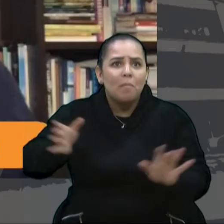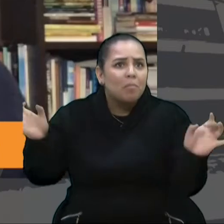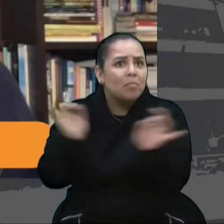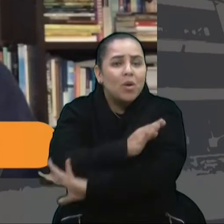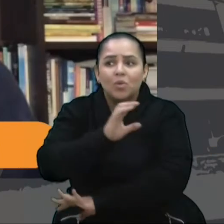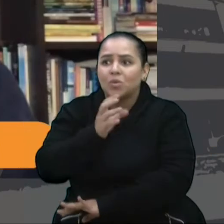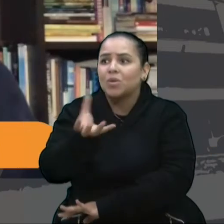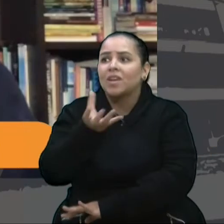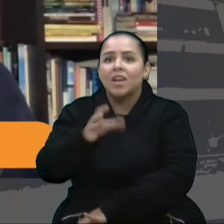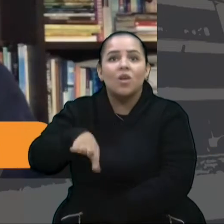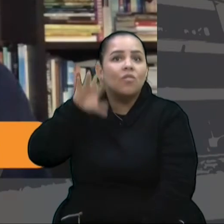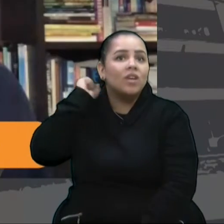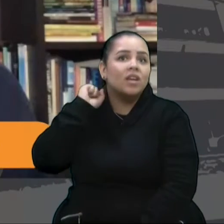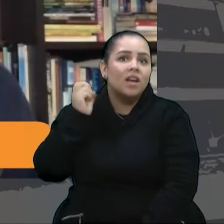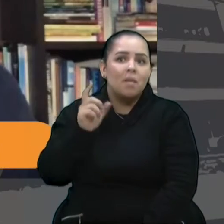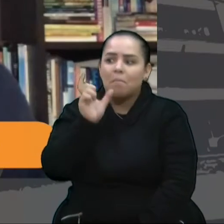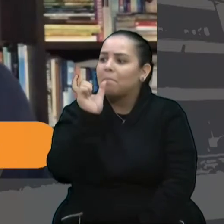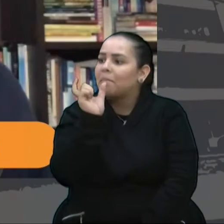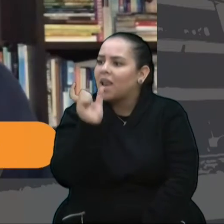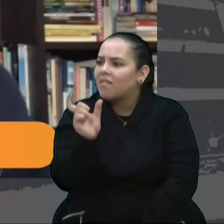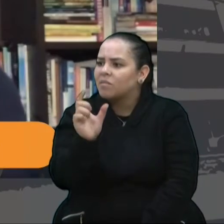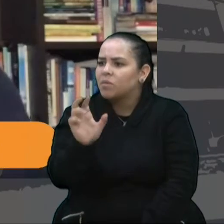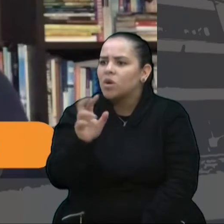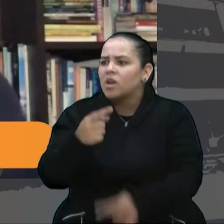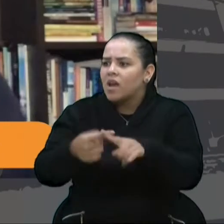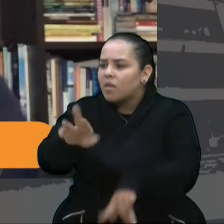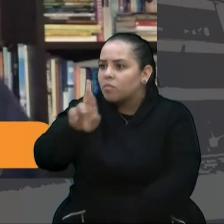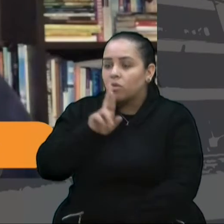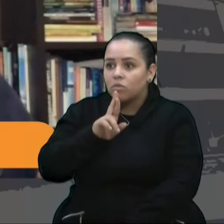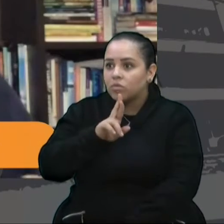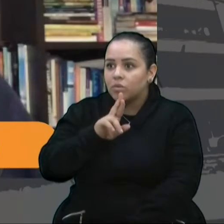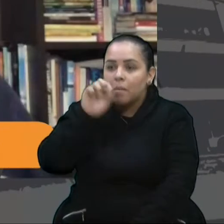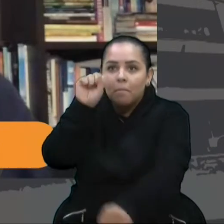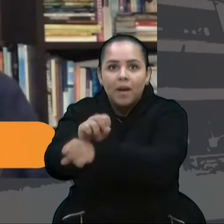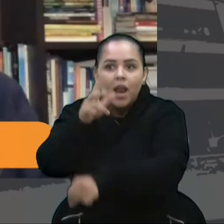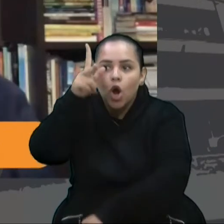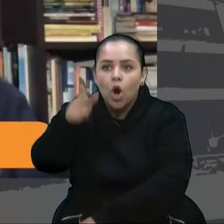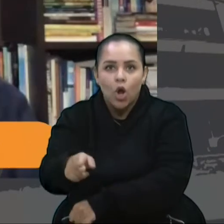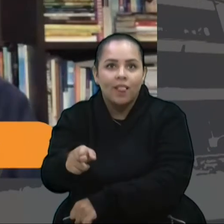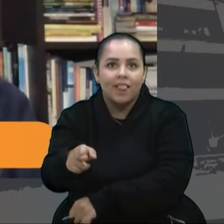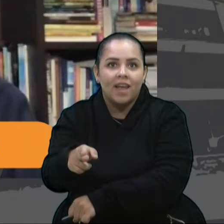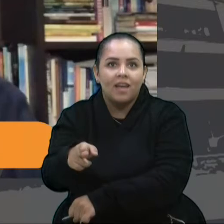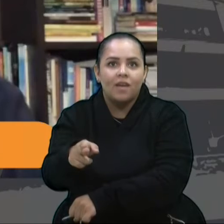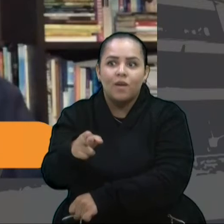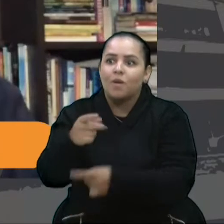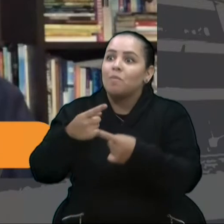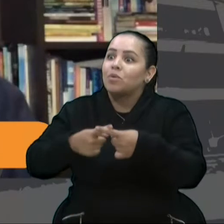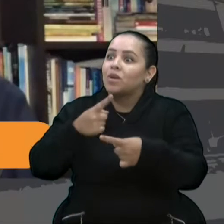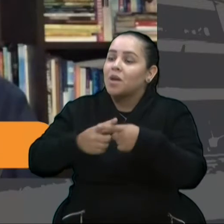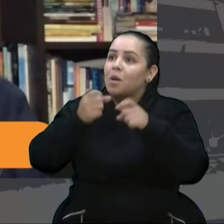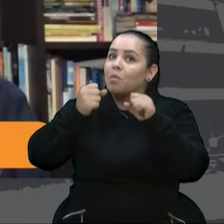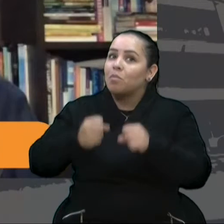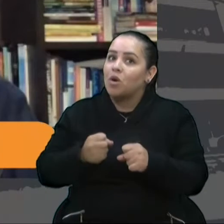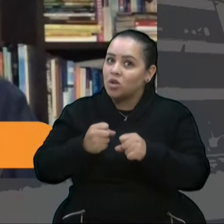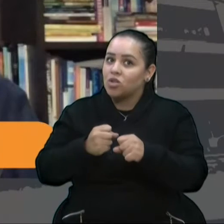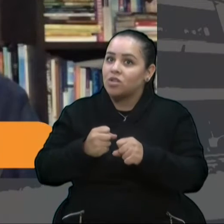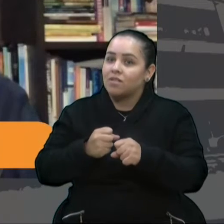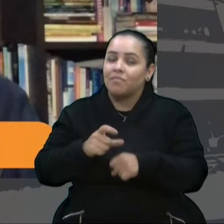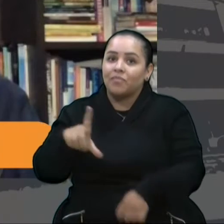Ele queria ouvir aquela palavrinha. A pessoa está respondendo ainda, não deixa continuar a resposta, porque a resposta pode vir numa